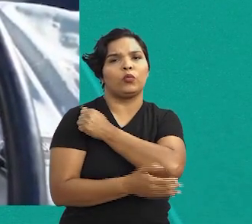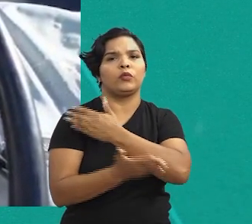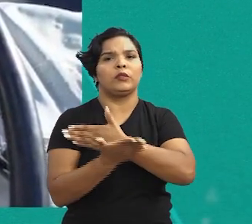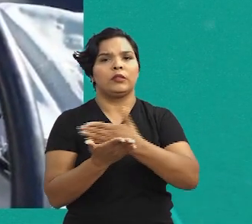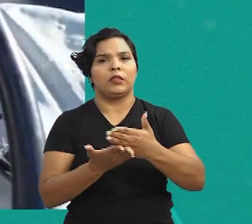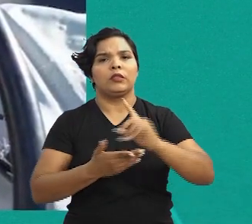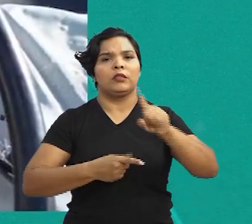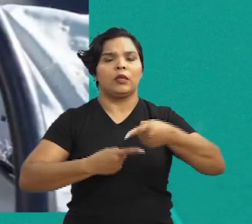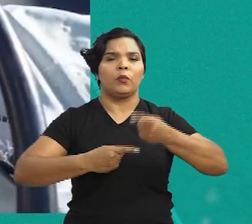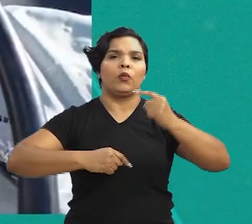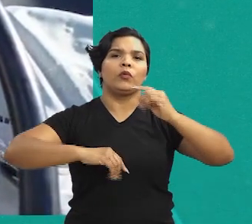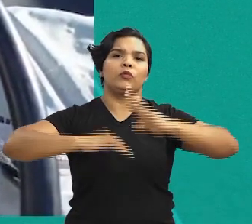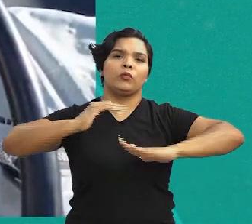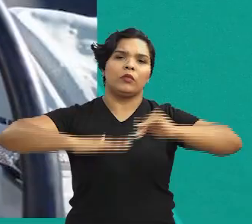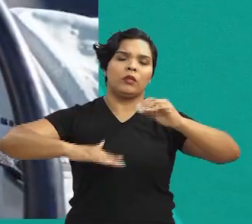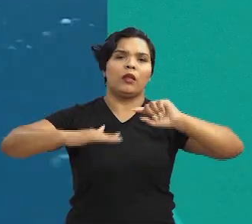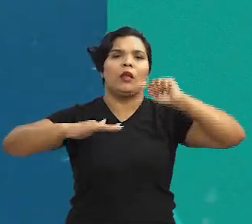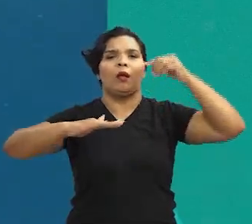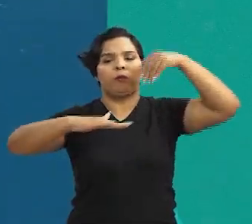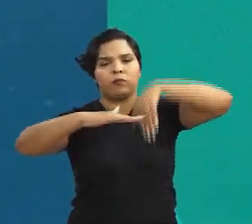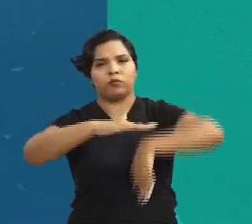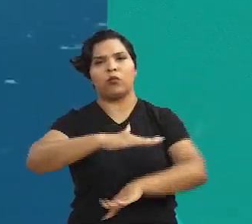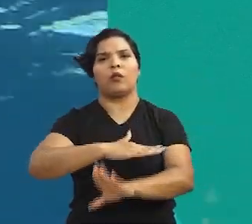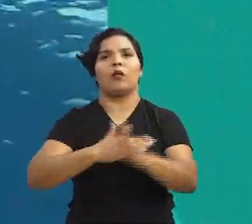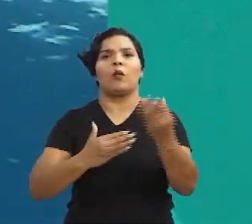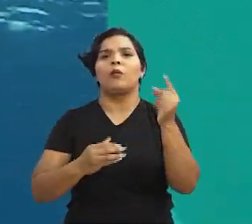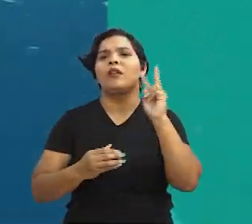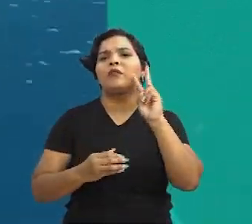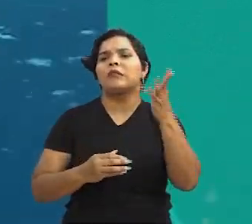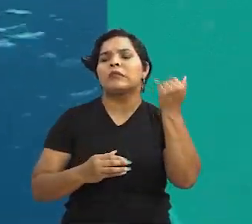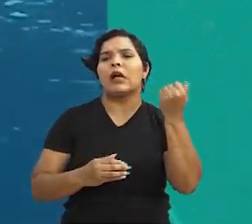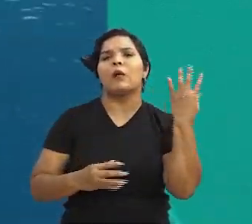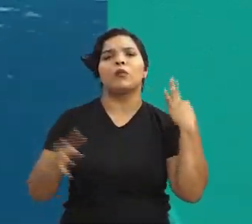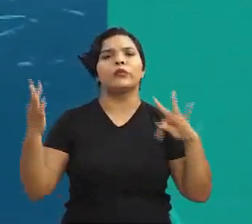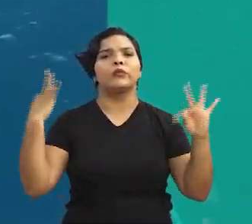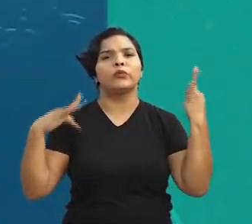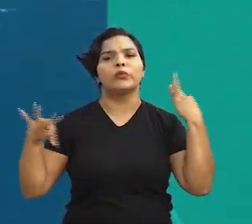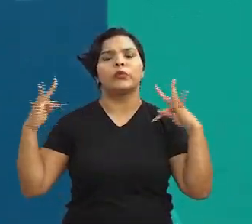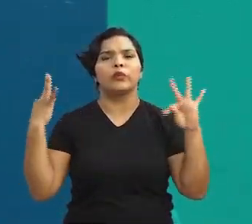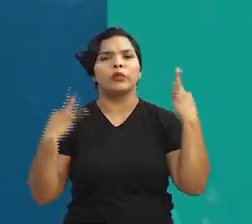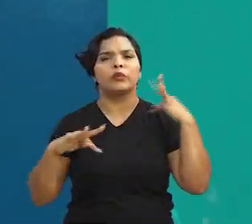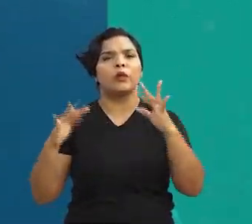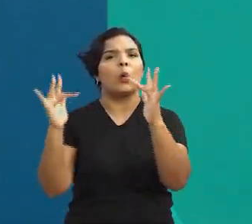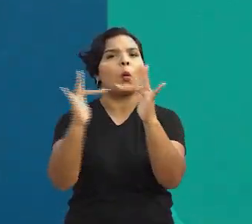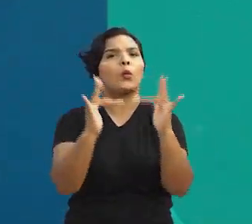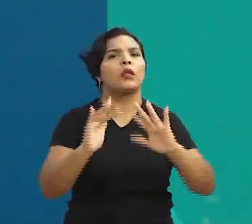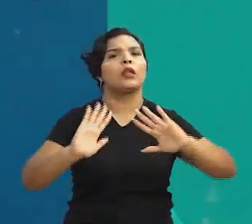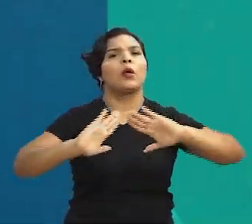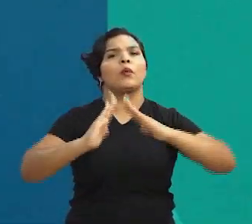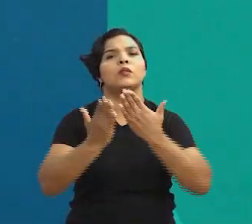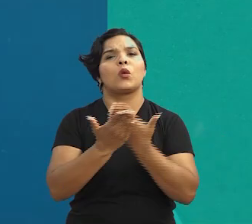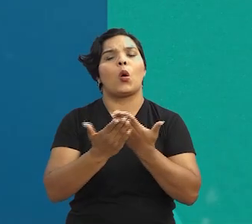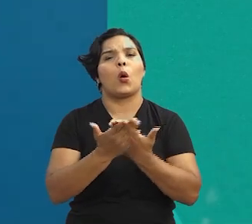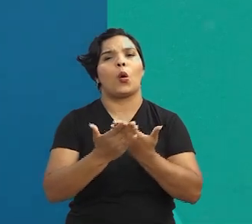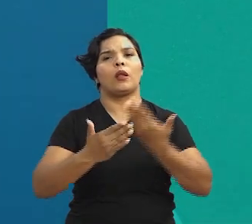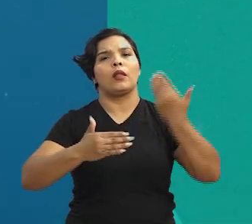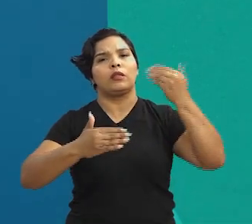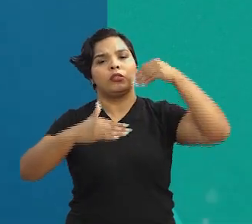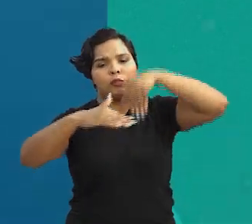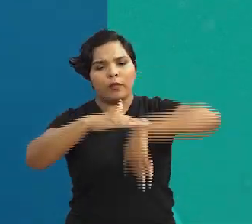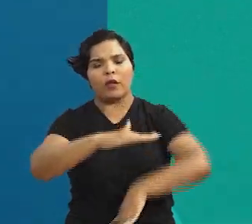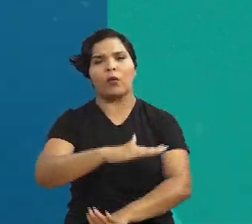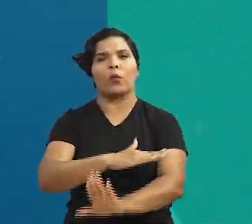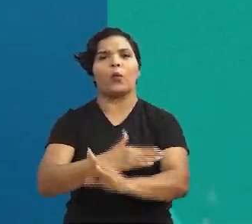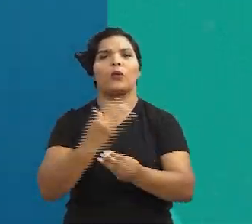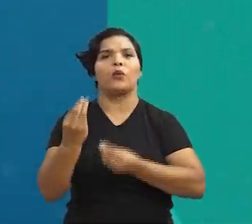aluno iniciante, até o mergulhador que vem aqui para o turismo, como é que ele fica sabendo, como é que ele contacta uma escola de